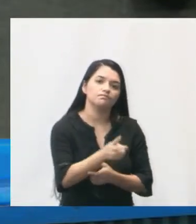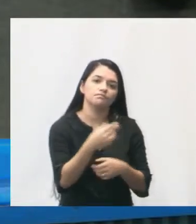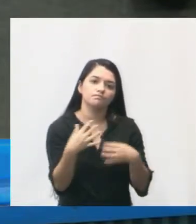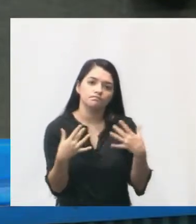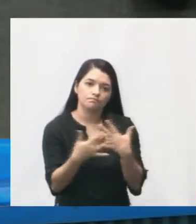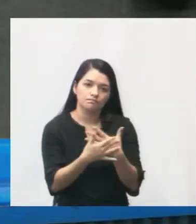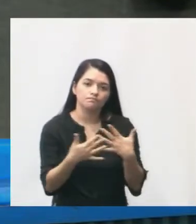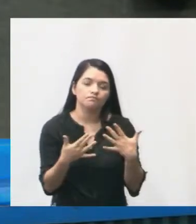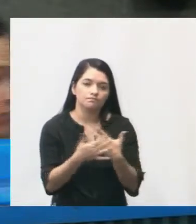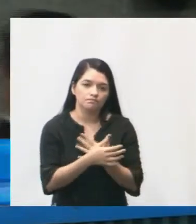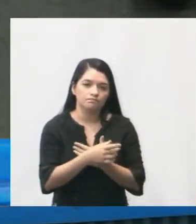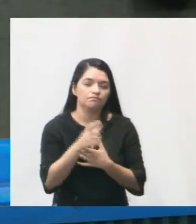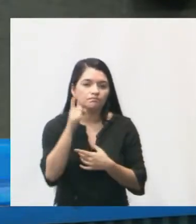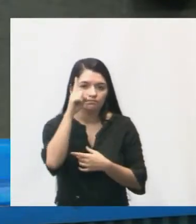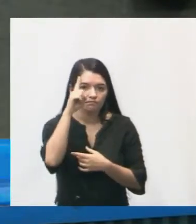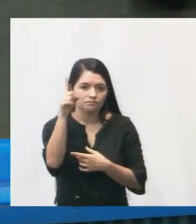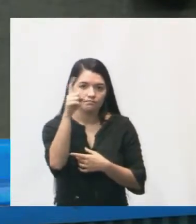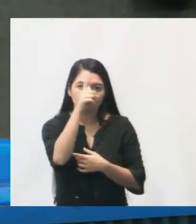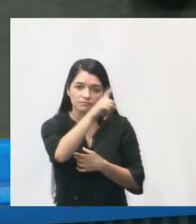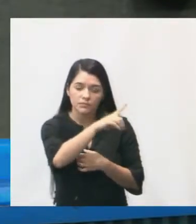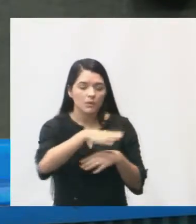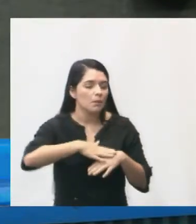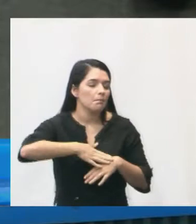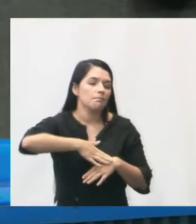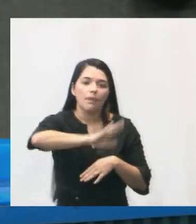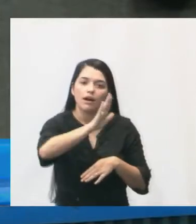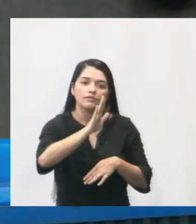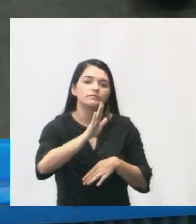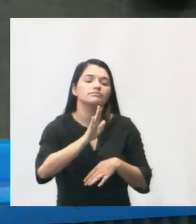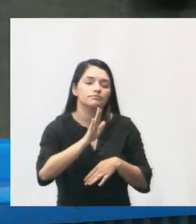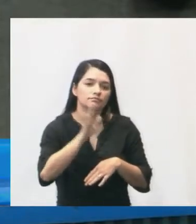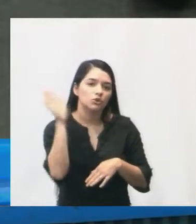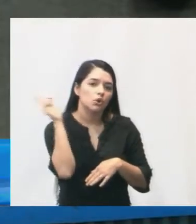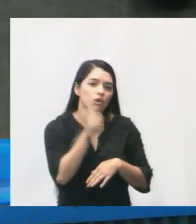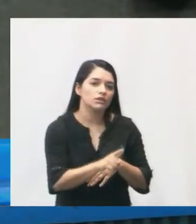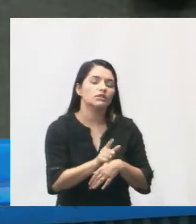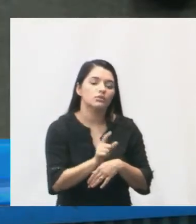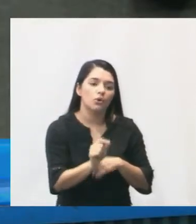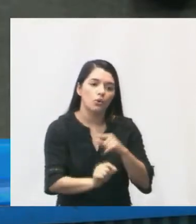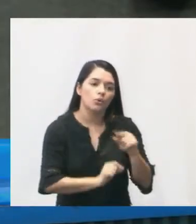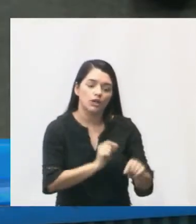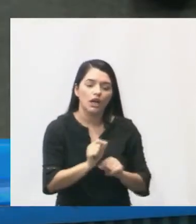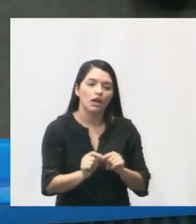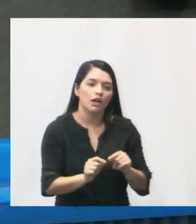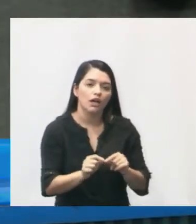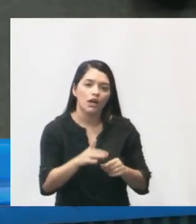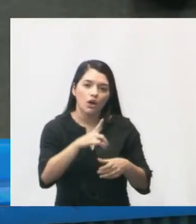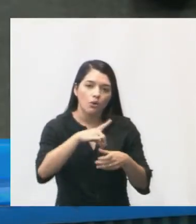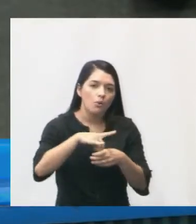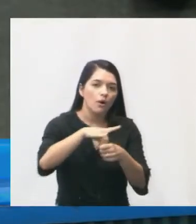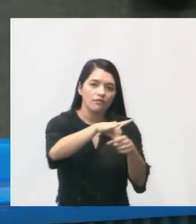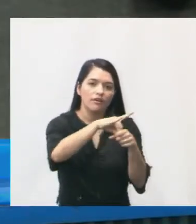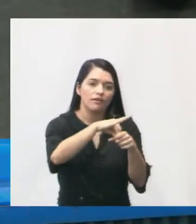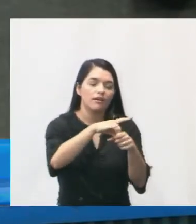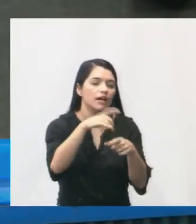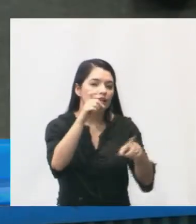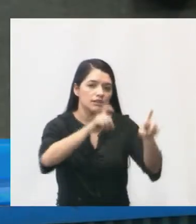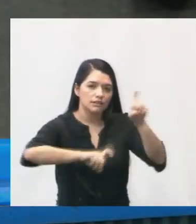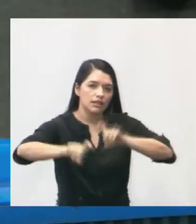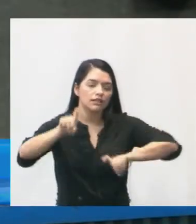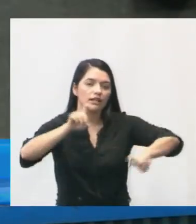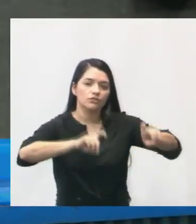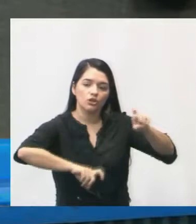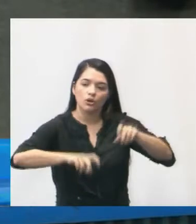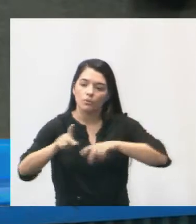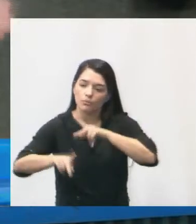E ainda, dá um passo, mais um passo importante, que é a questão do Wi-Fi, internet, para a nossa população. Vereador Dalton